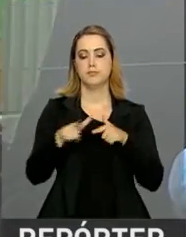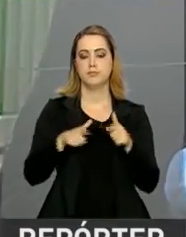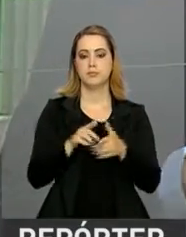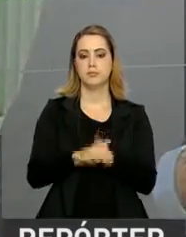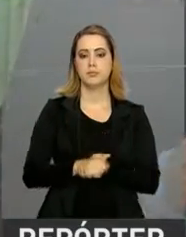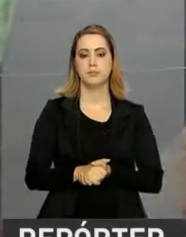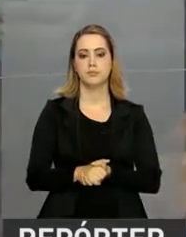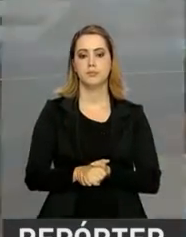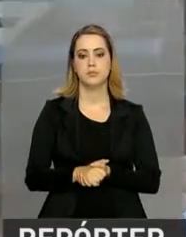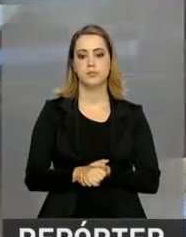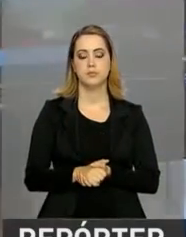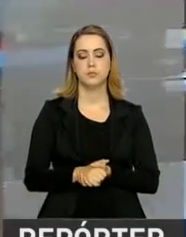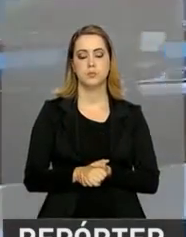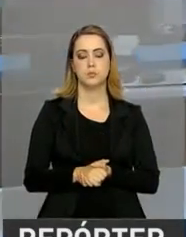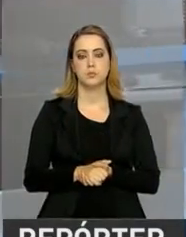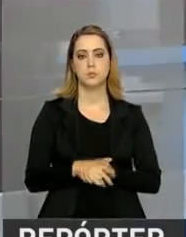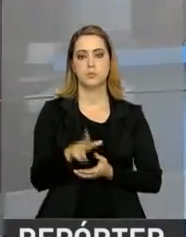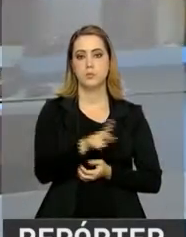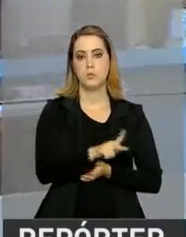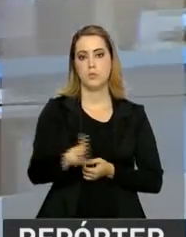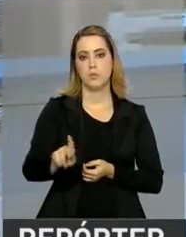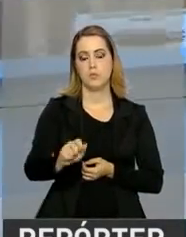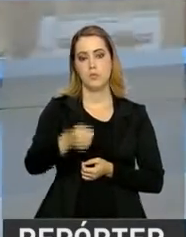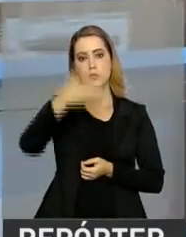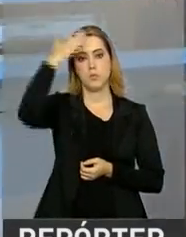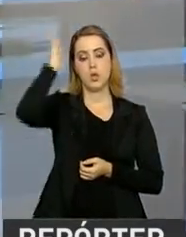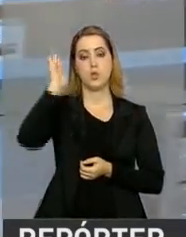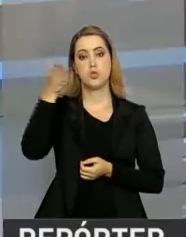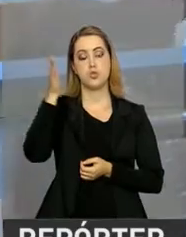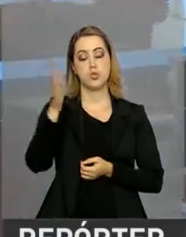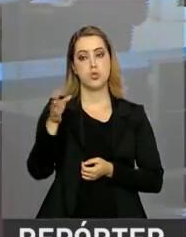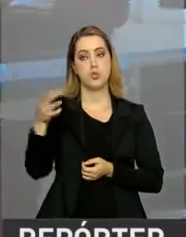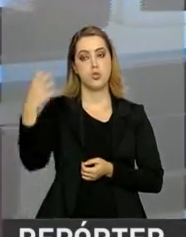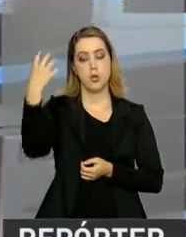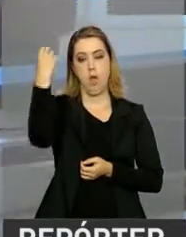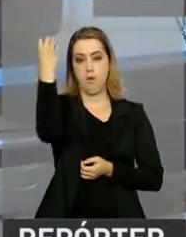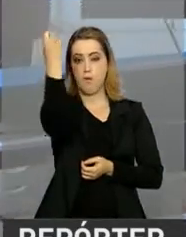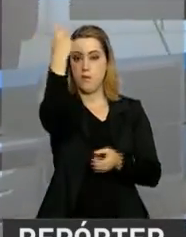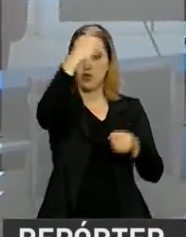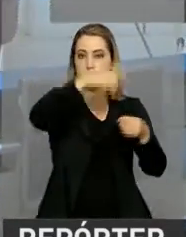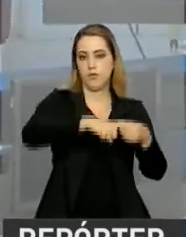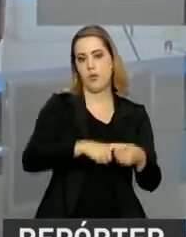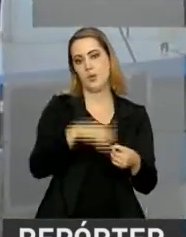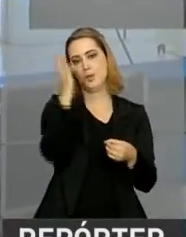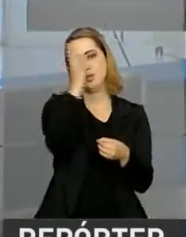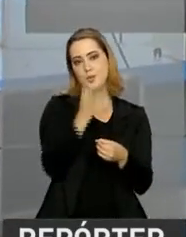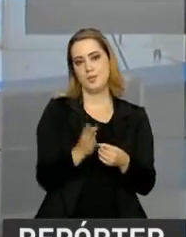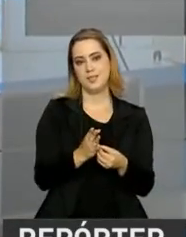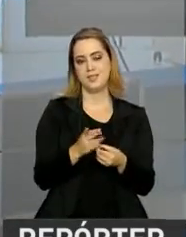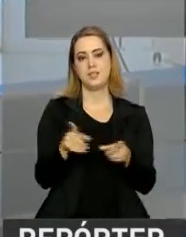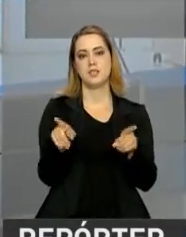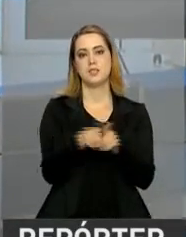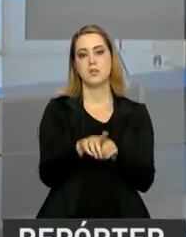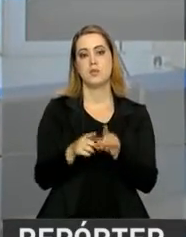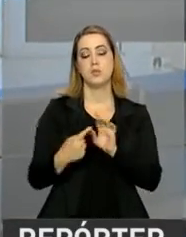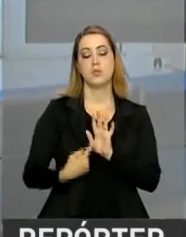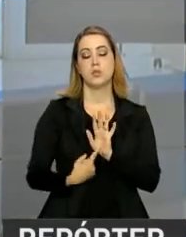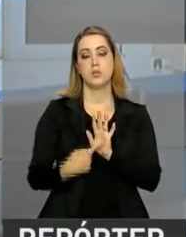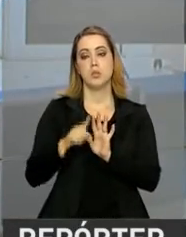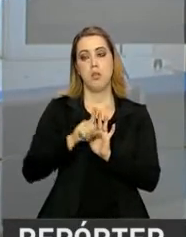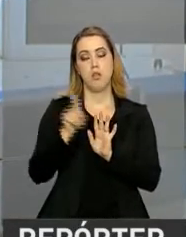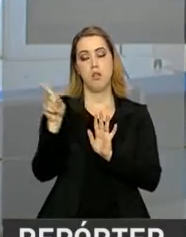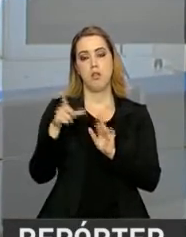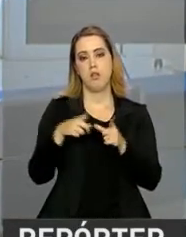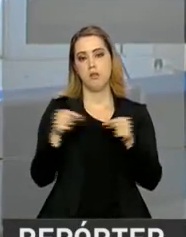você. O presidente Michel Temer já está a caminho do Brasil após viagem à Ásia. No Japão foram apresentadas oportunidades